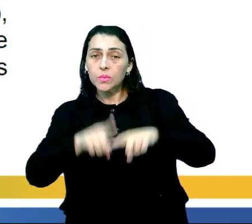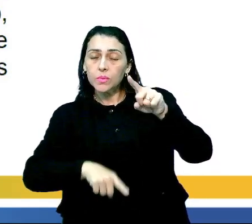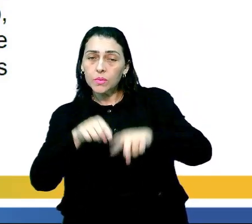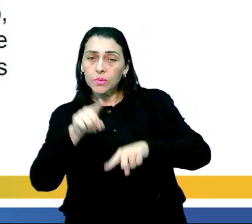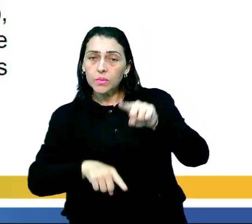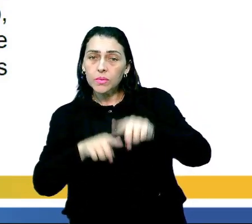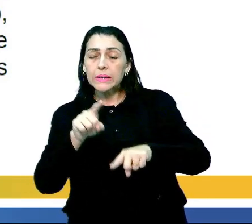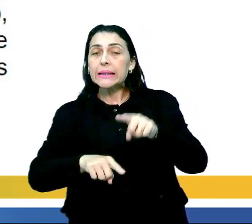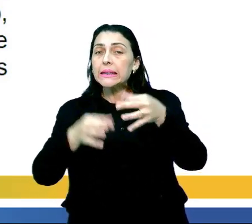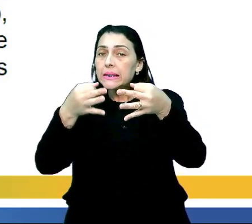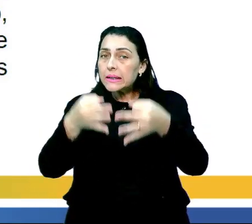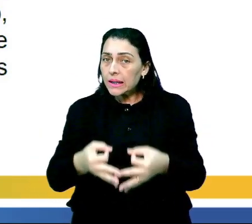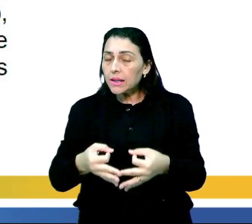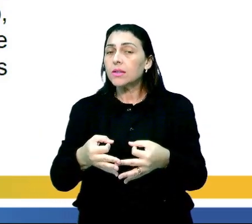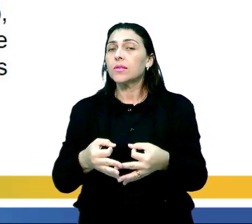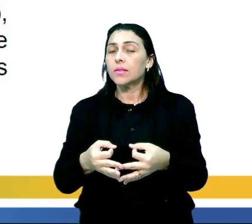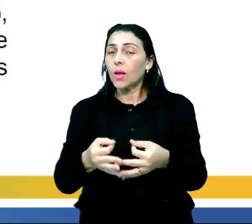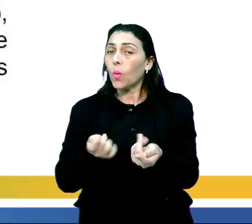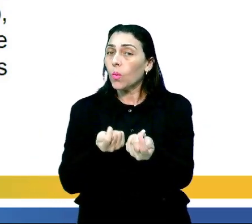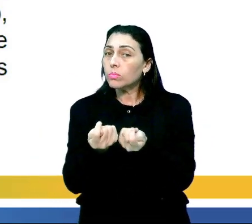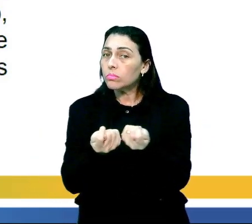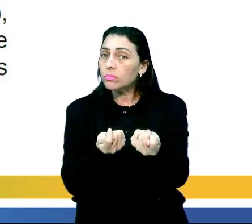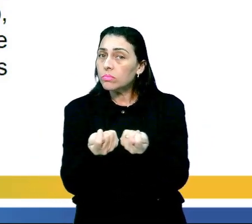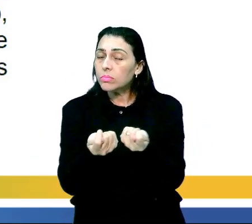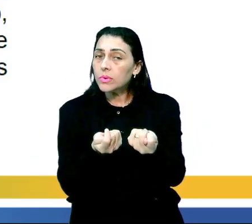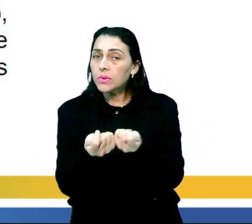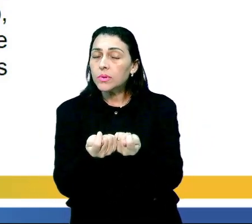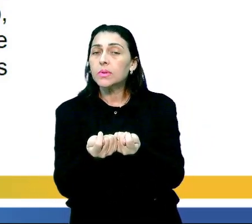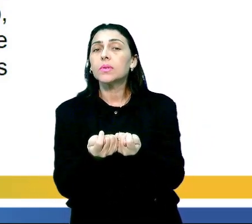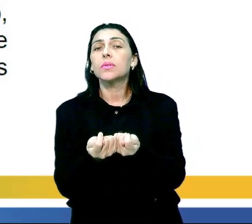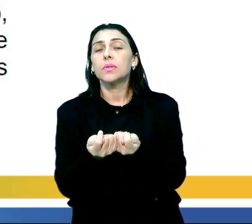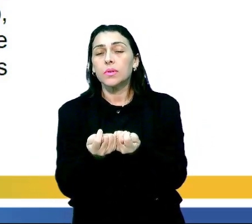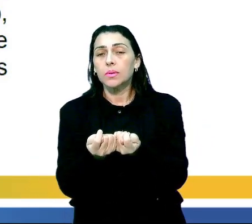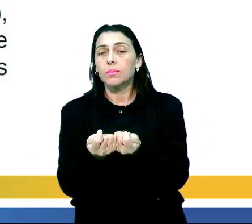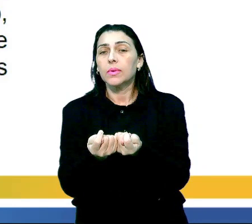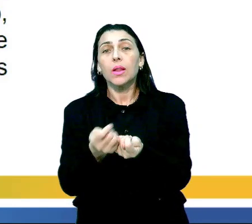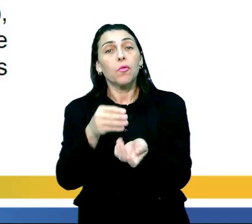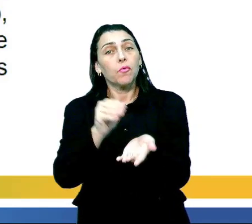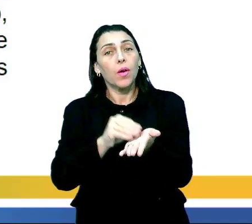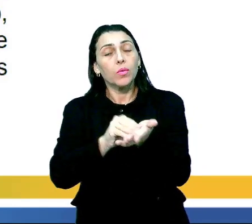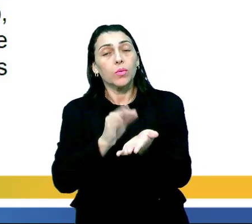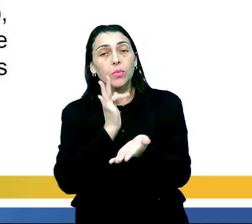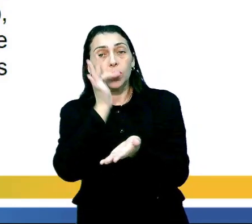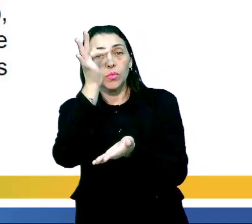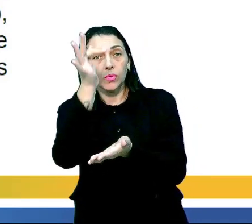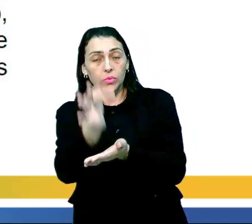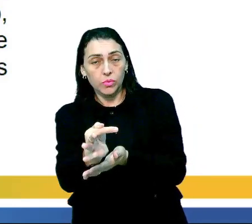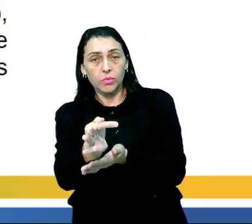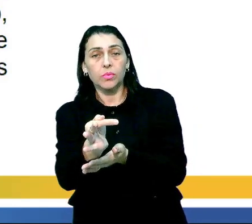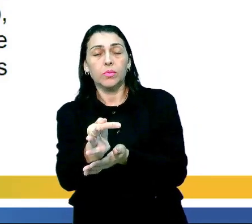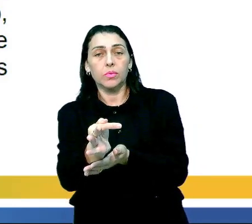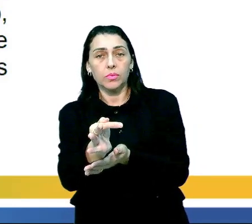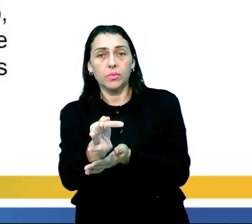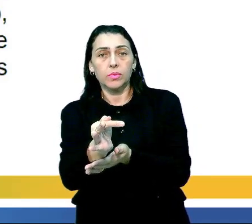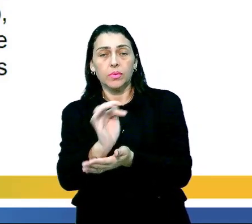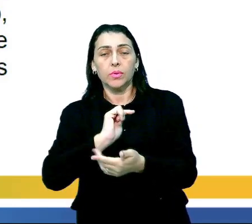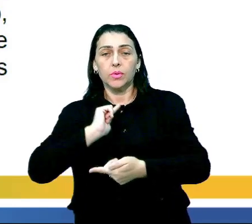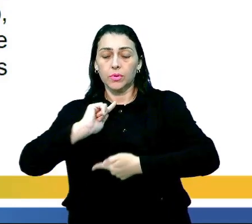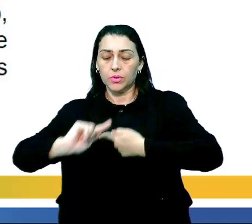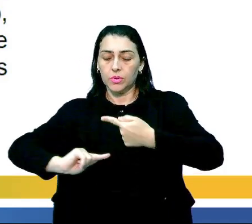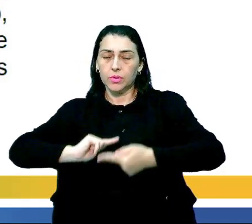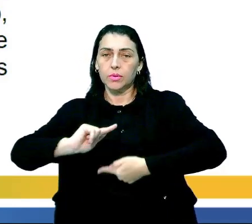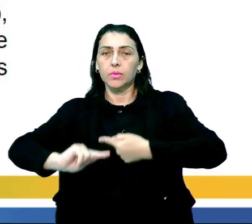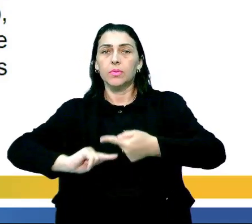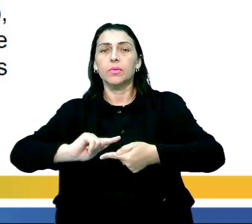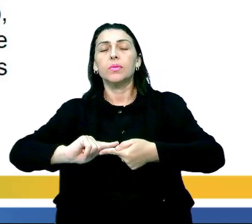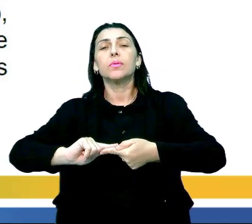de forma ponderada, ou seja, o seu esgotamento para que não faltem recursos para as futuras gerações.